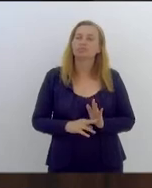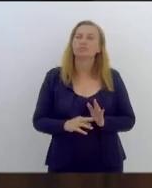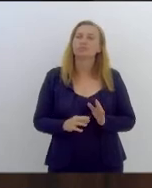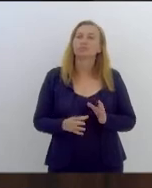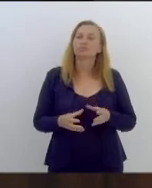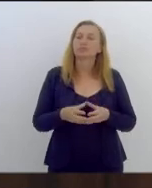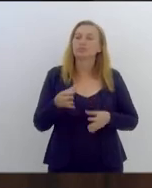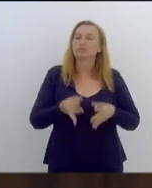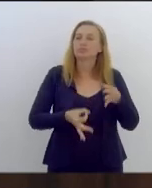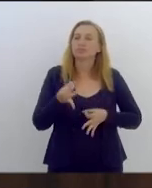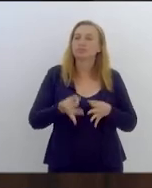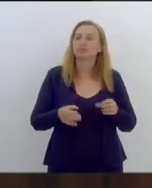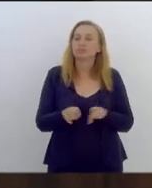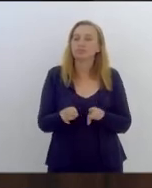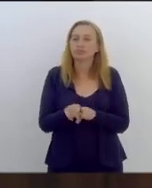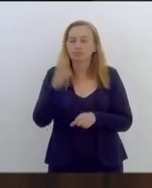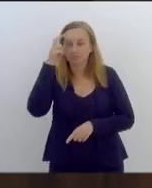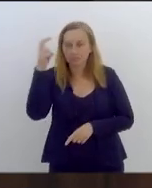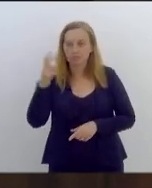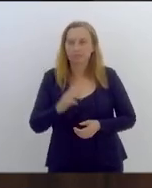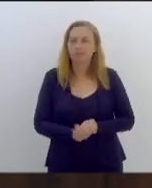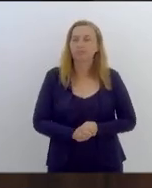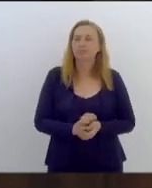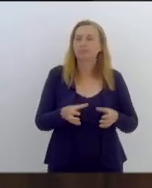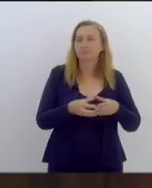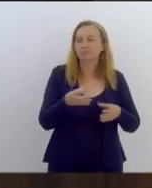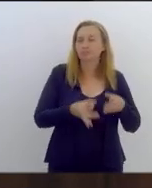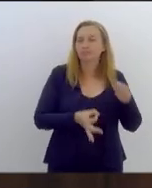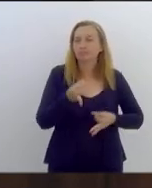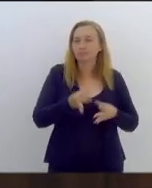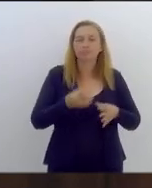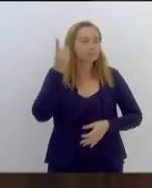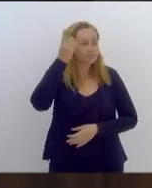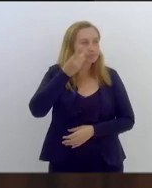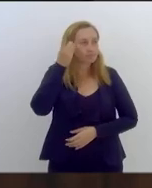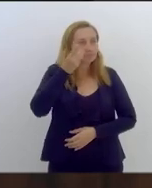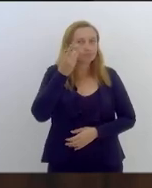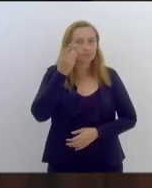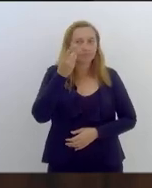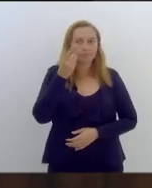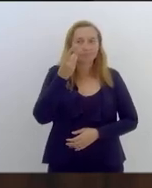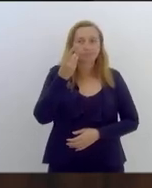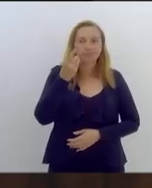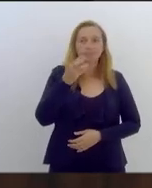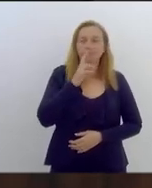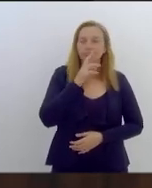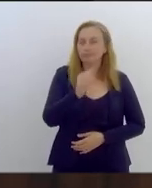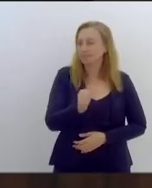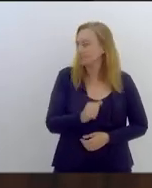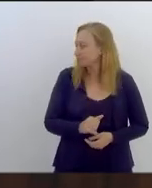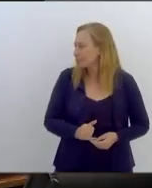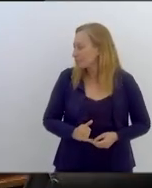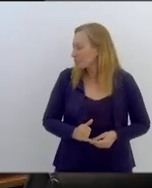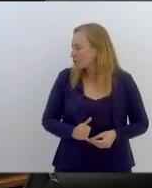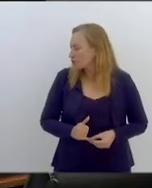Justiça e de Cultura. Para emitir parecer pela Comissão de Constituição e Justiça, deputado Rodrigo Amorim.